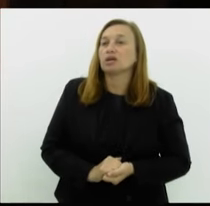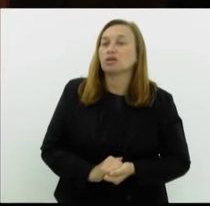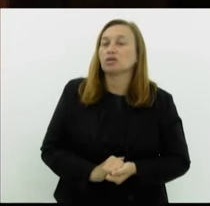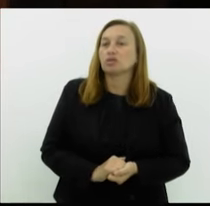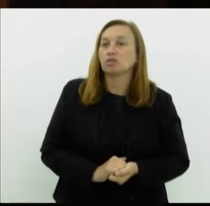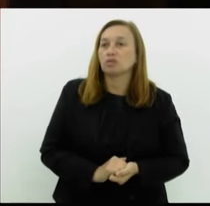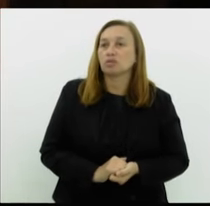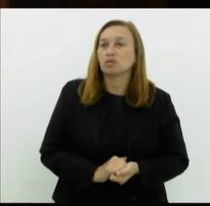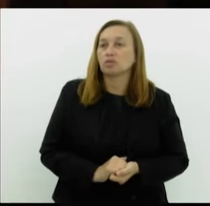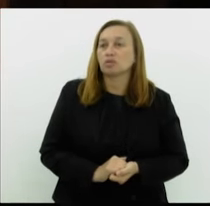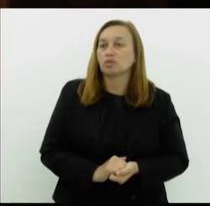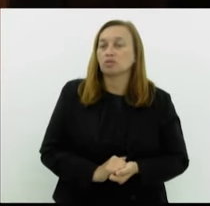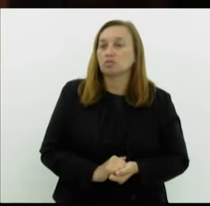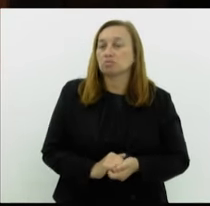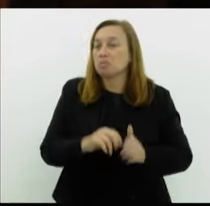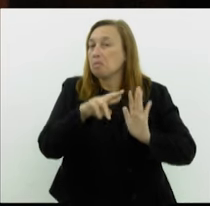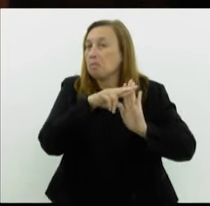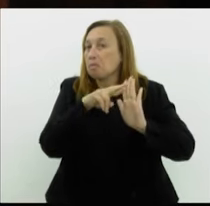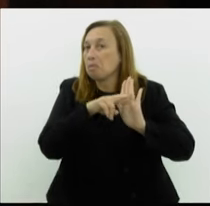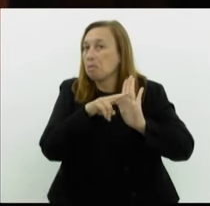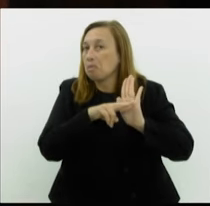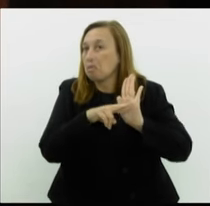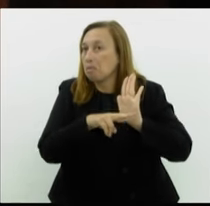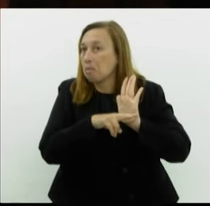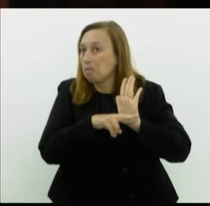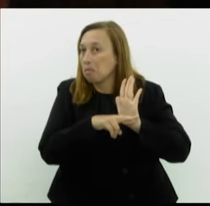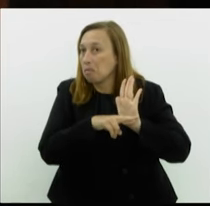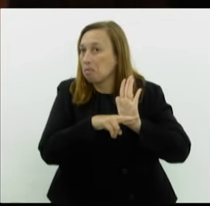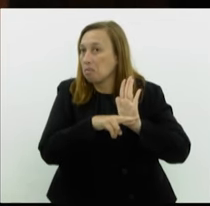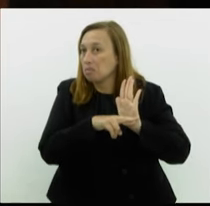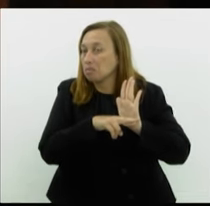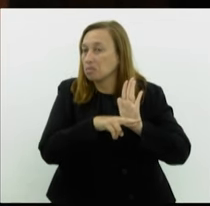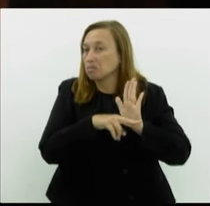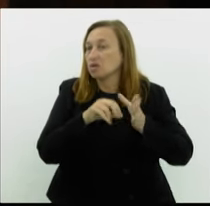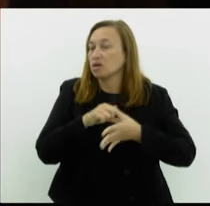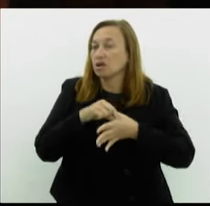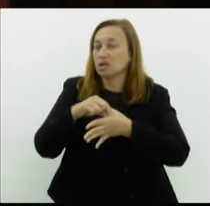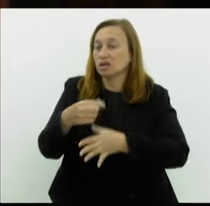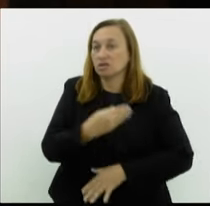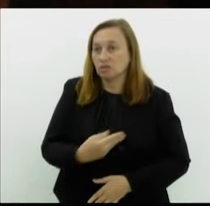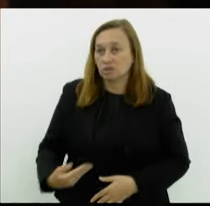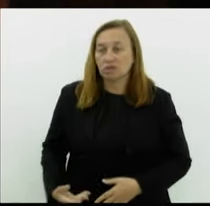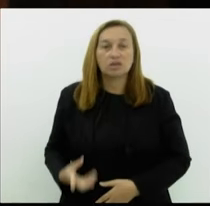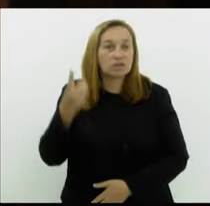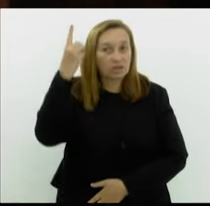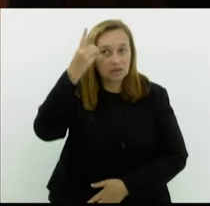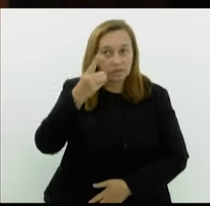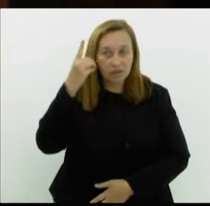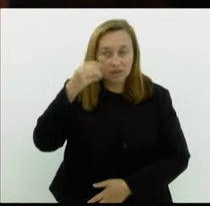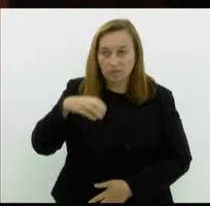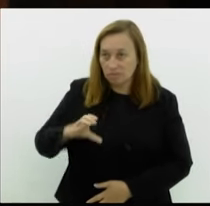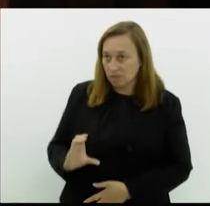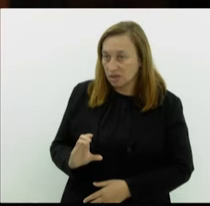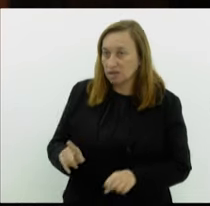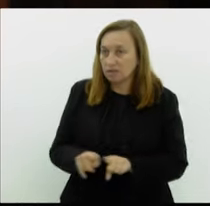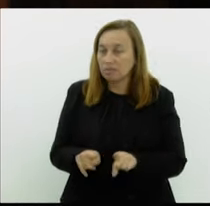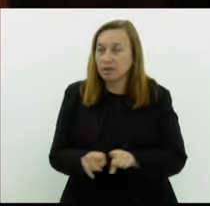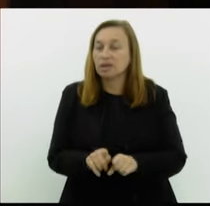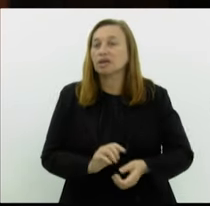acima de critérios, meu líder do governo e meu deputado decano, Carlos Mink. Ele tem que